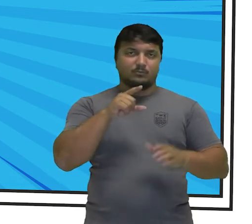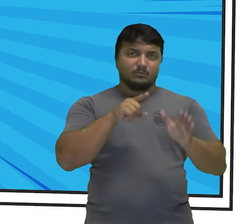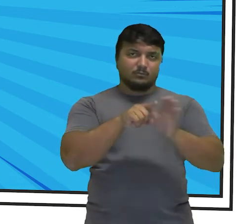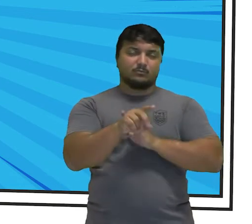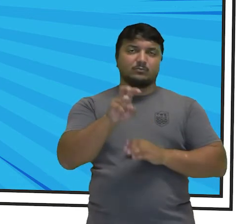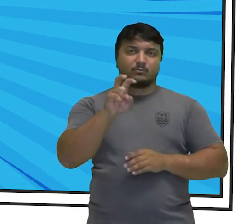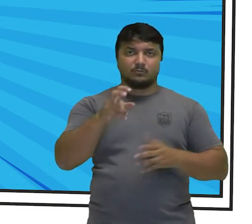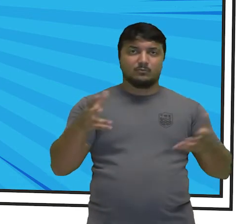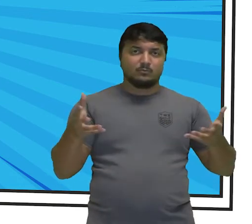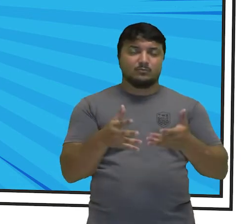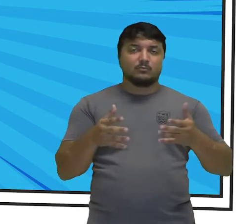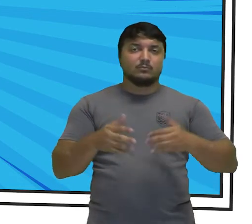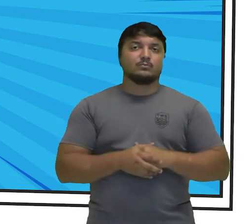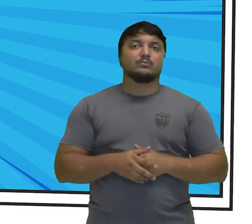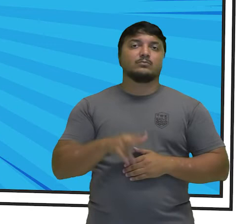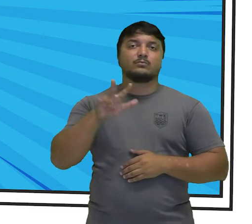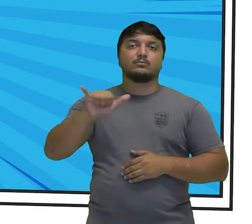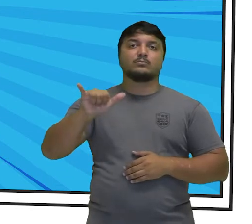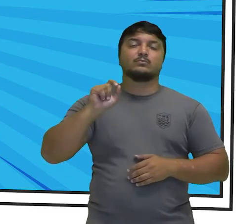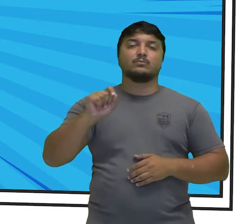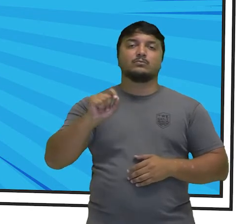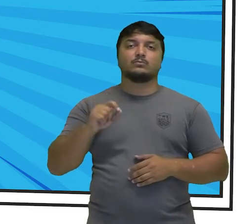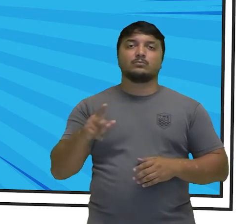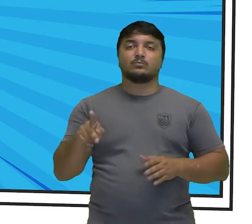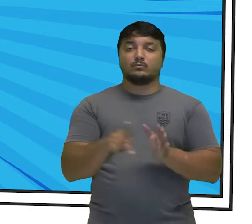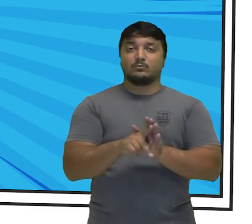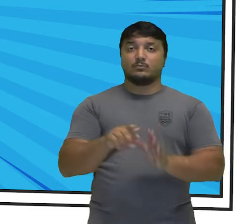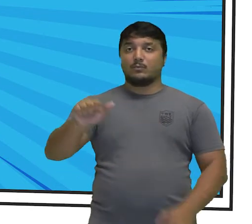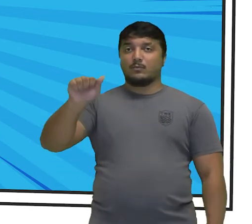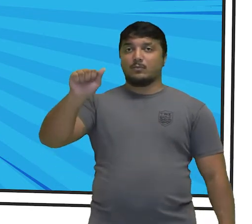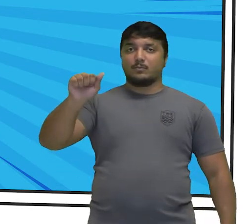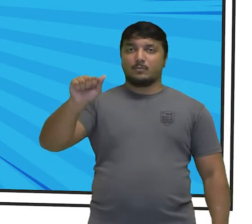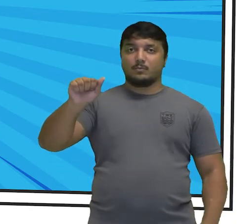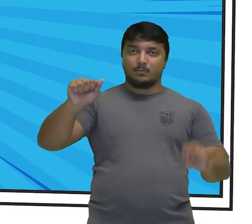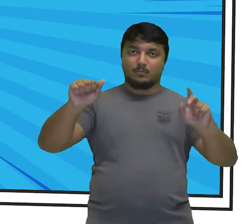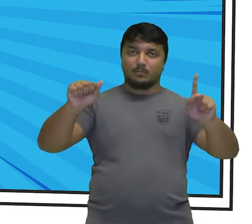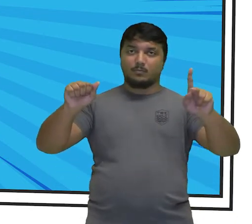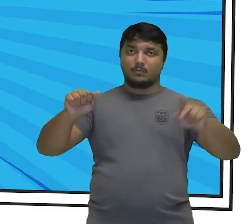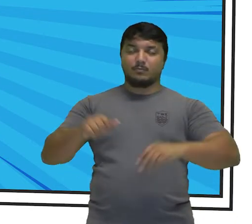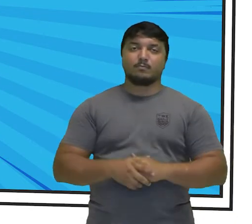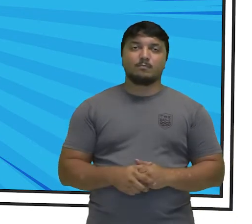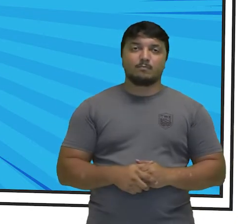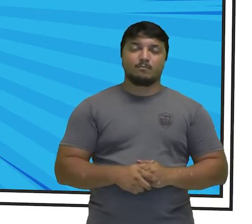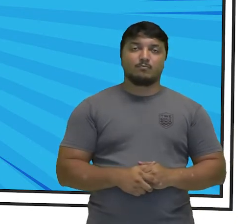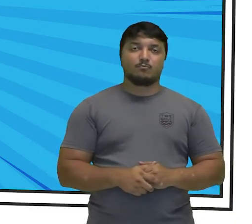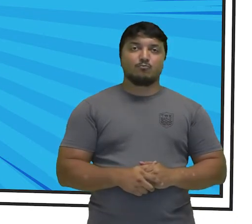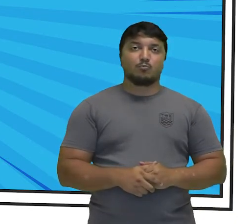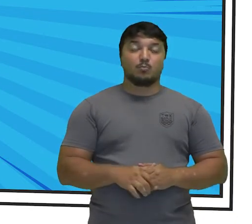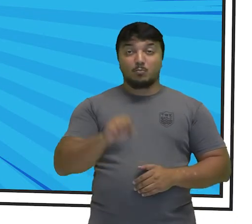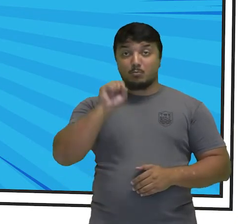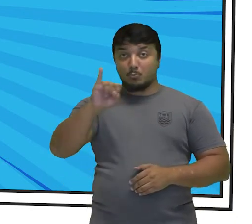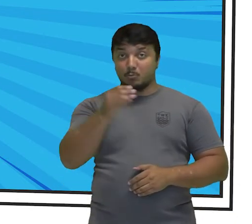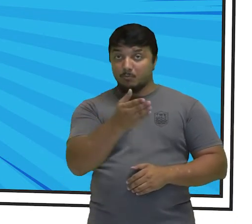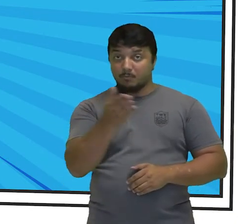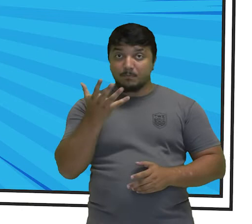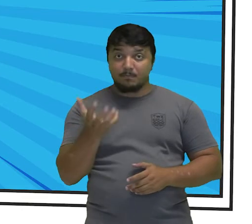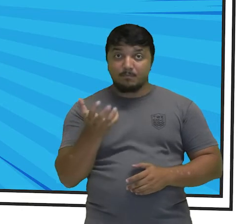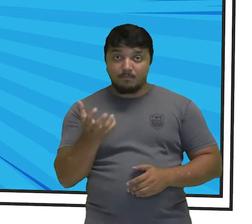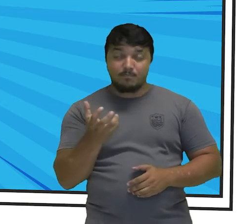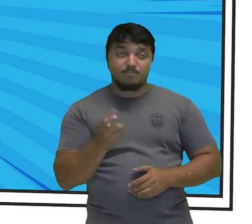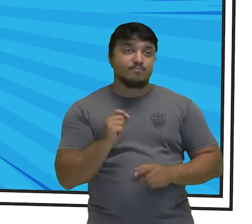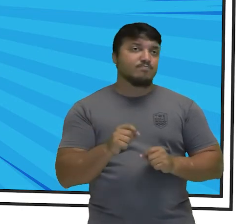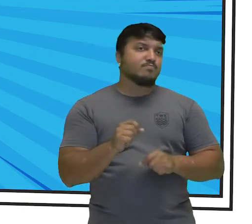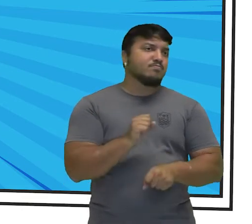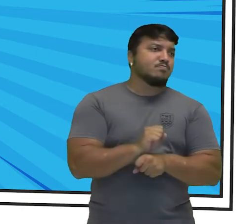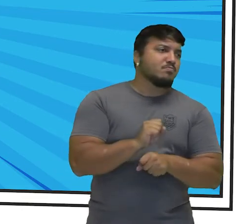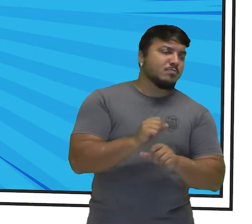aqui nesse momento, vai ser a opção A de avião. Tudo bem? Ótimo. Caso vocês queiram sempre parar